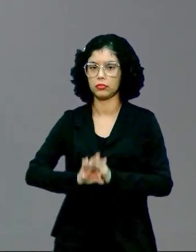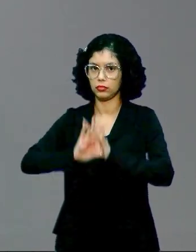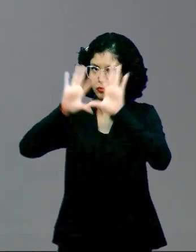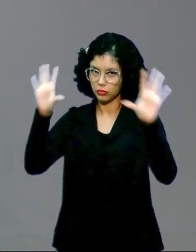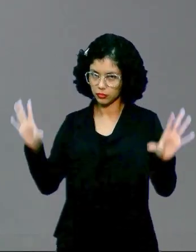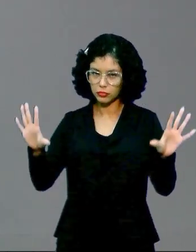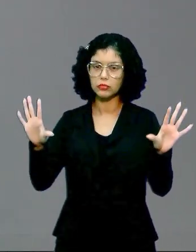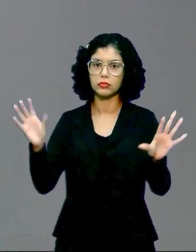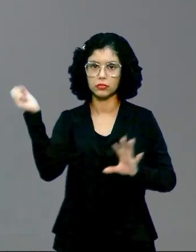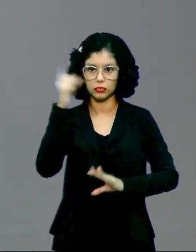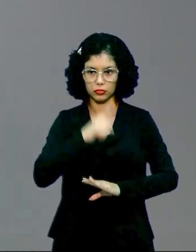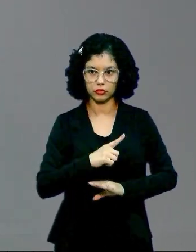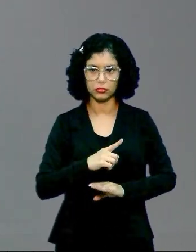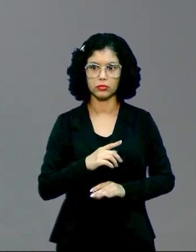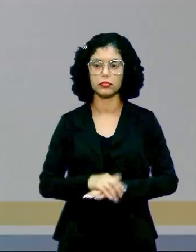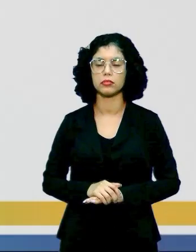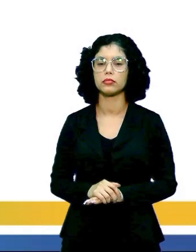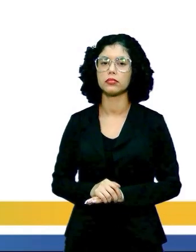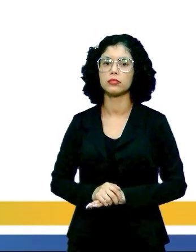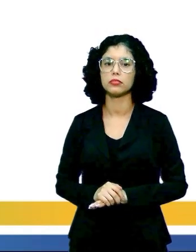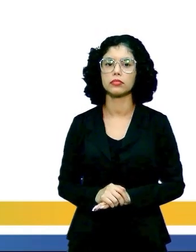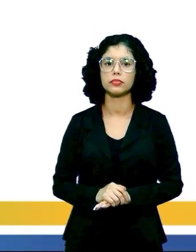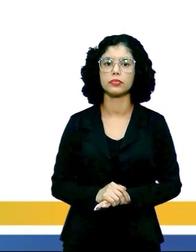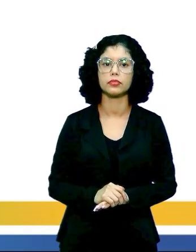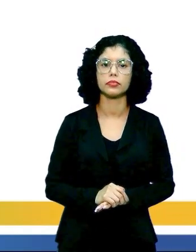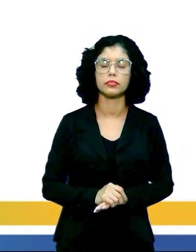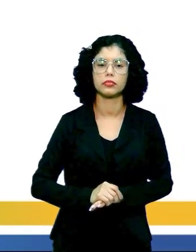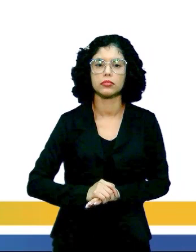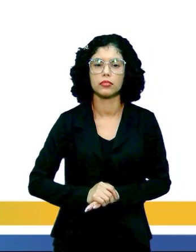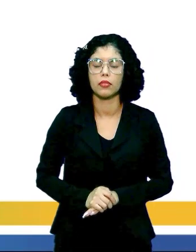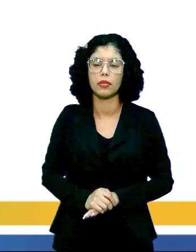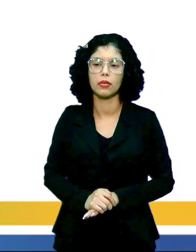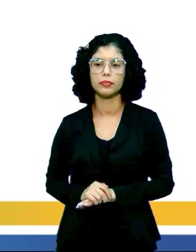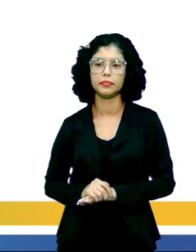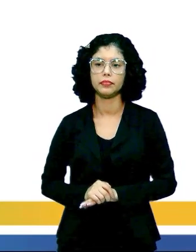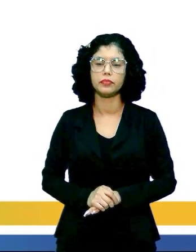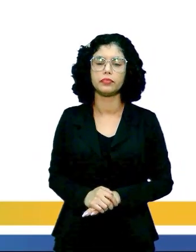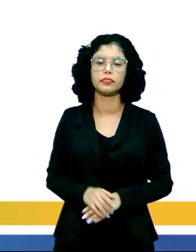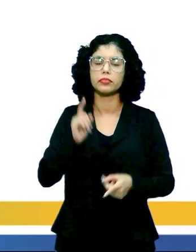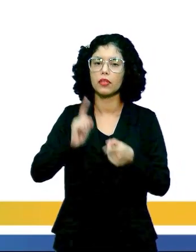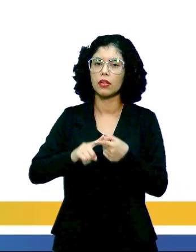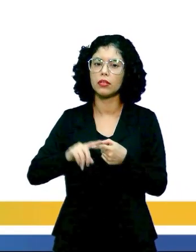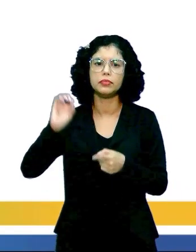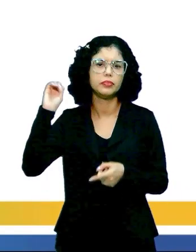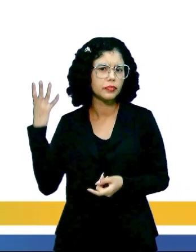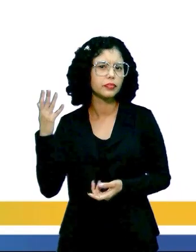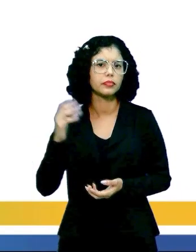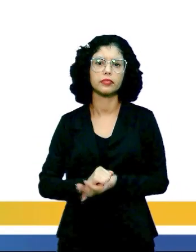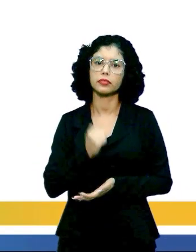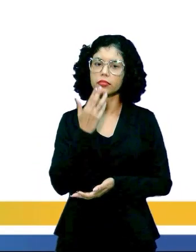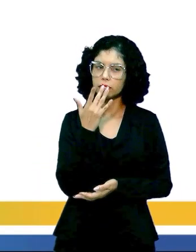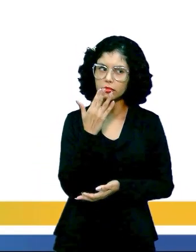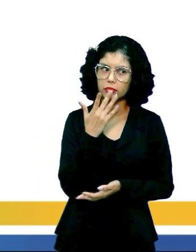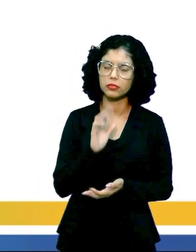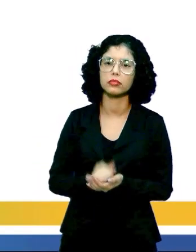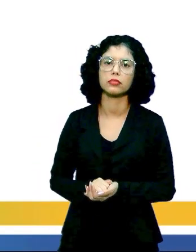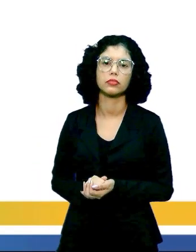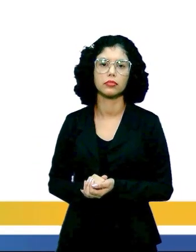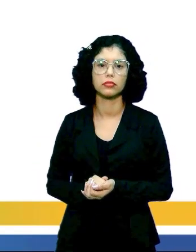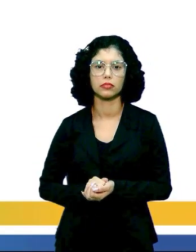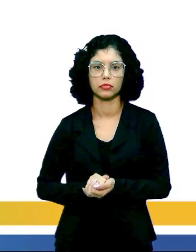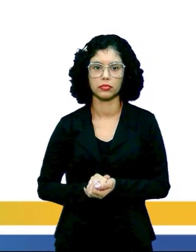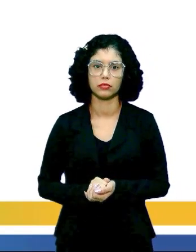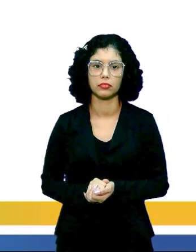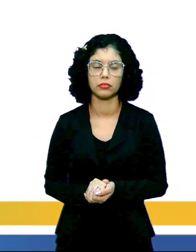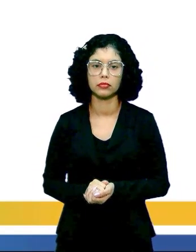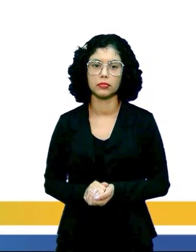energia na forma de luz. Então vamos achar o nosso gabarito. Então por que isso acontece? Por que a cor ela é emitida na forma de